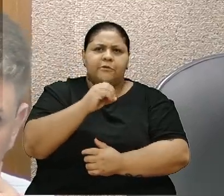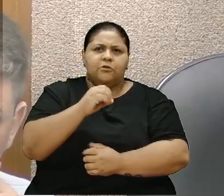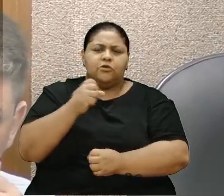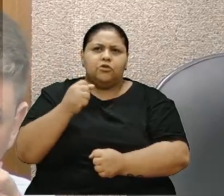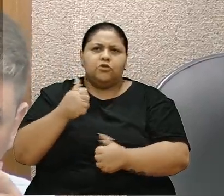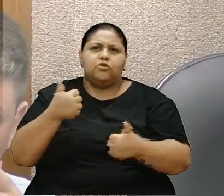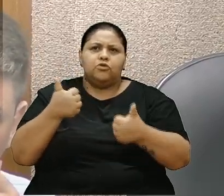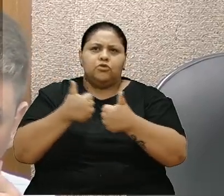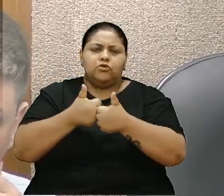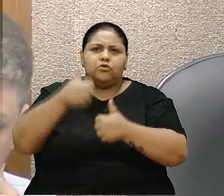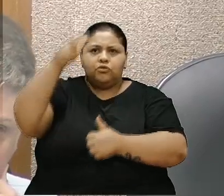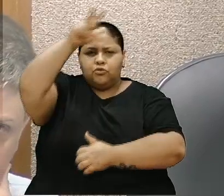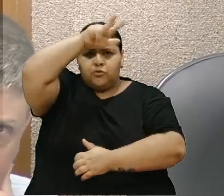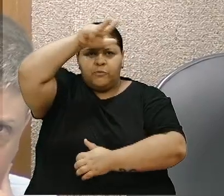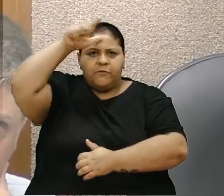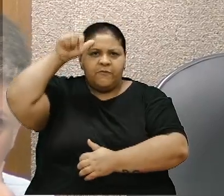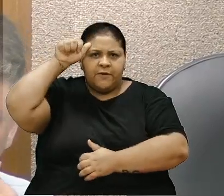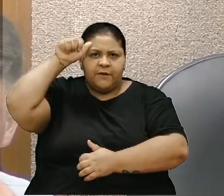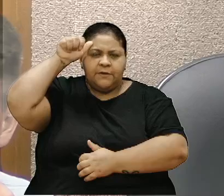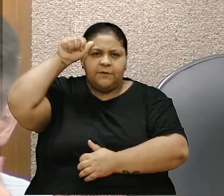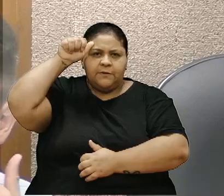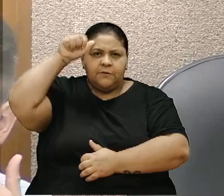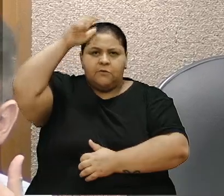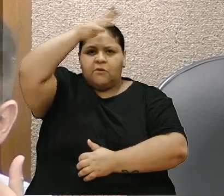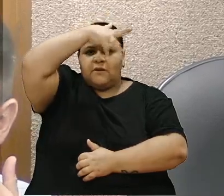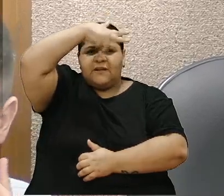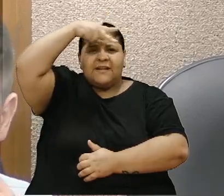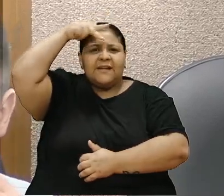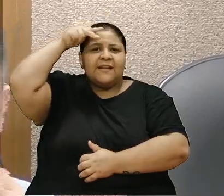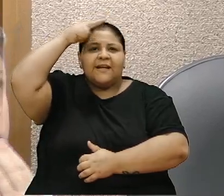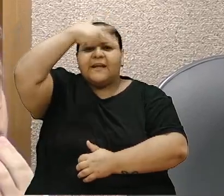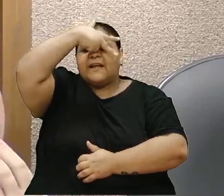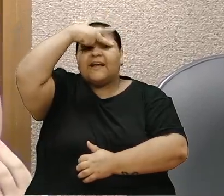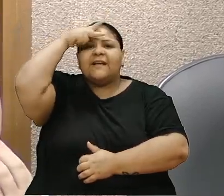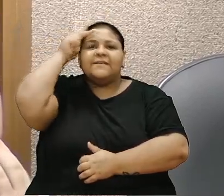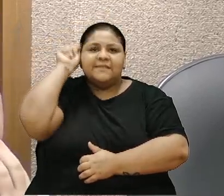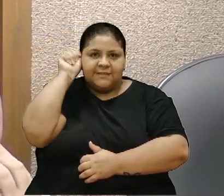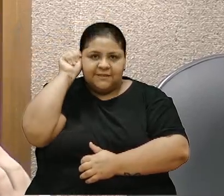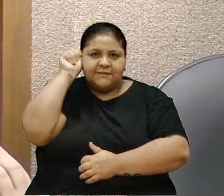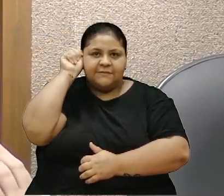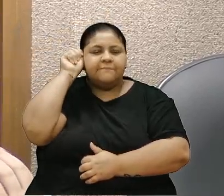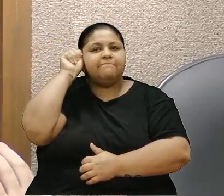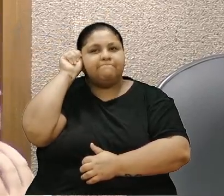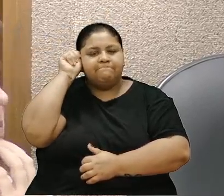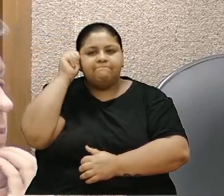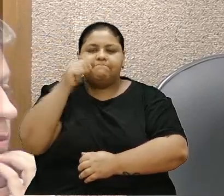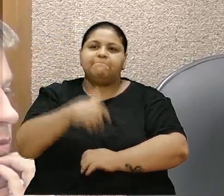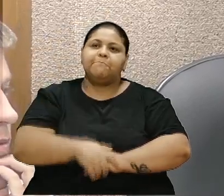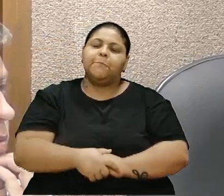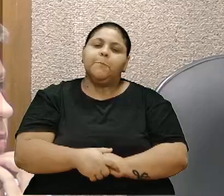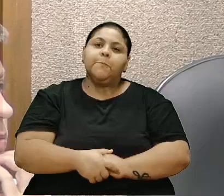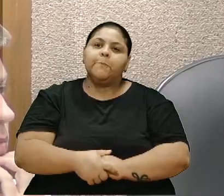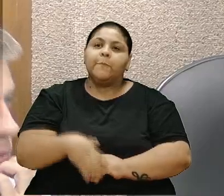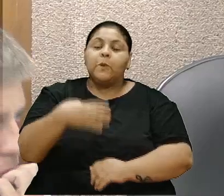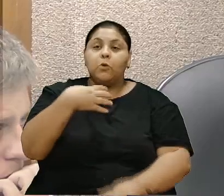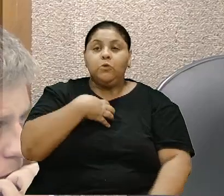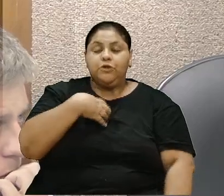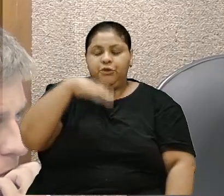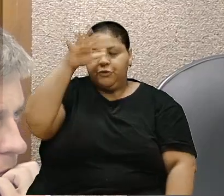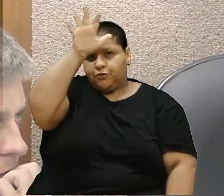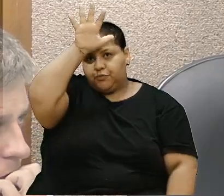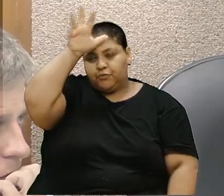Cassina. Então, e cada vez mais a forma que o município